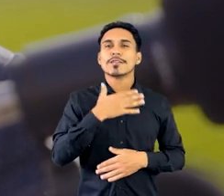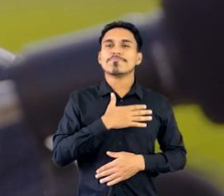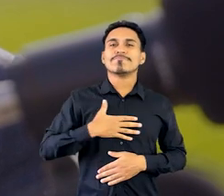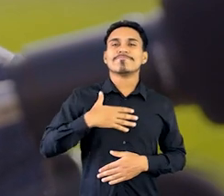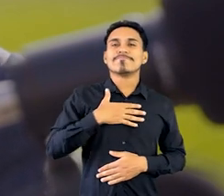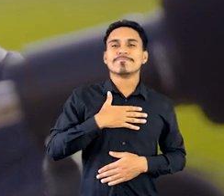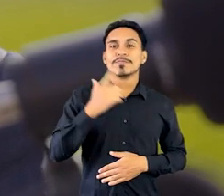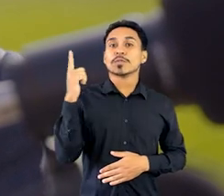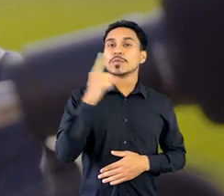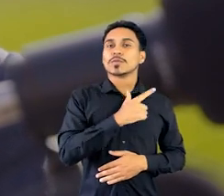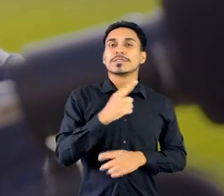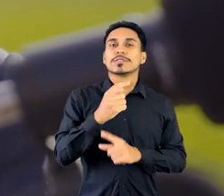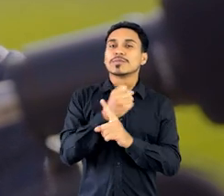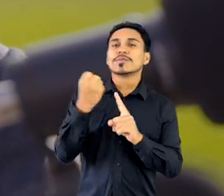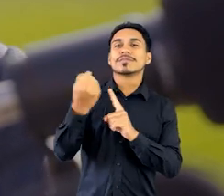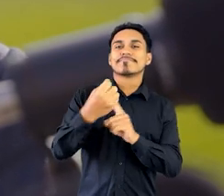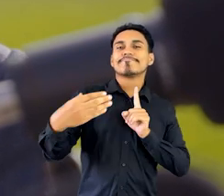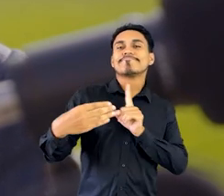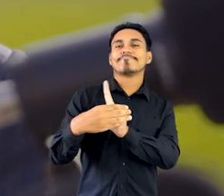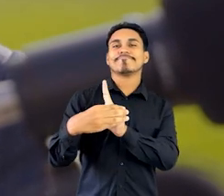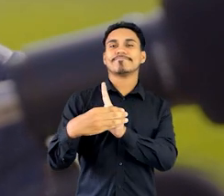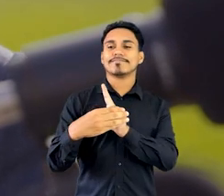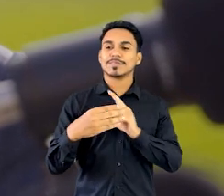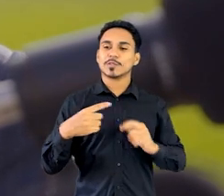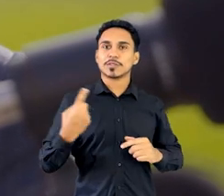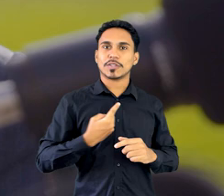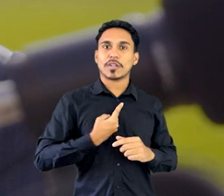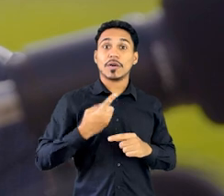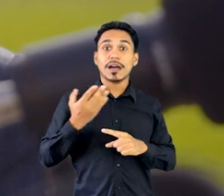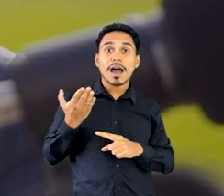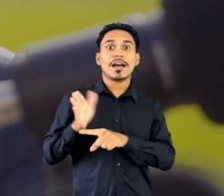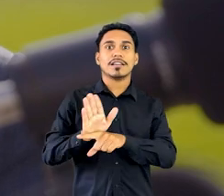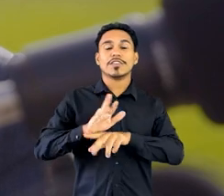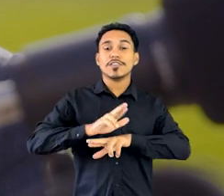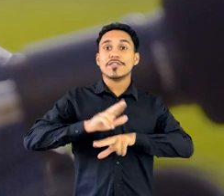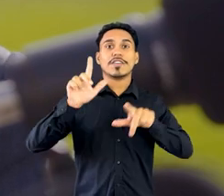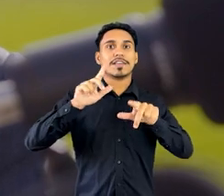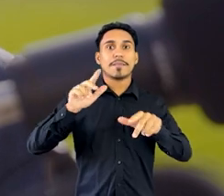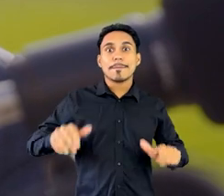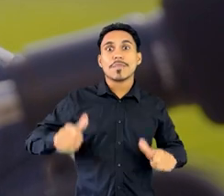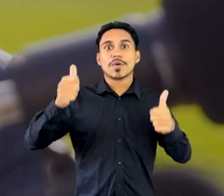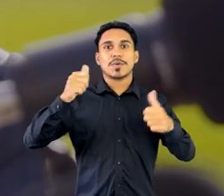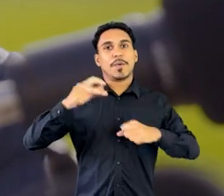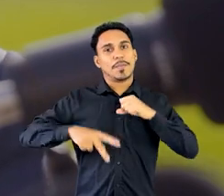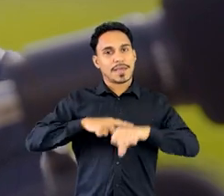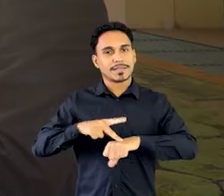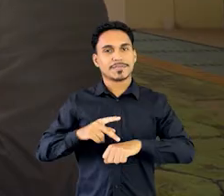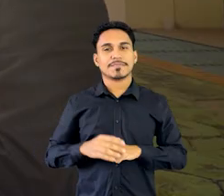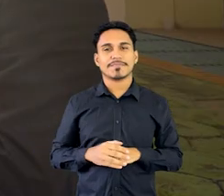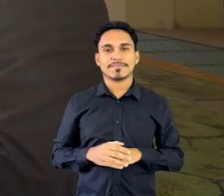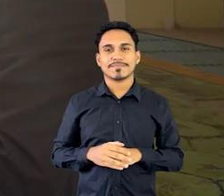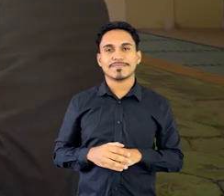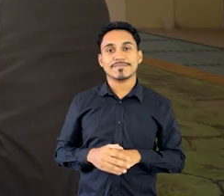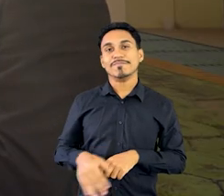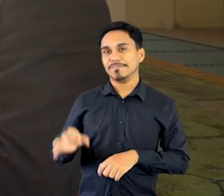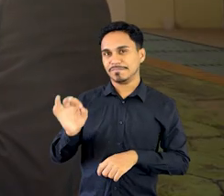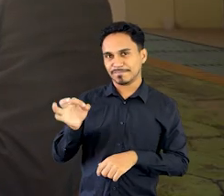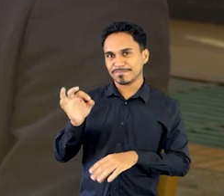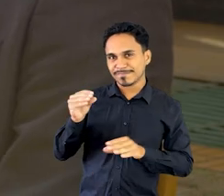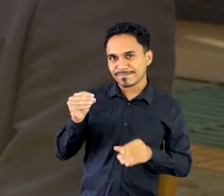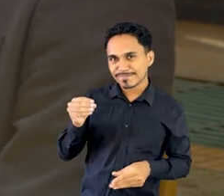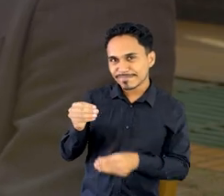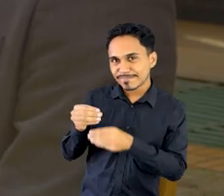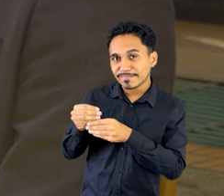possa ser de fato reconhecido pela sociedade uma rede de fato que faz a diferença no país e no mundo bacana